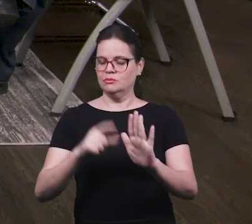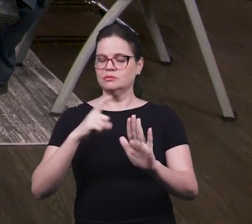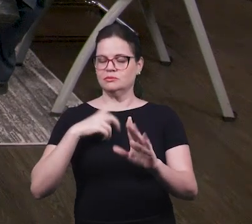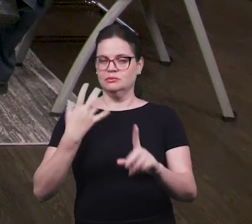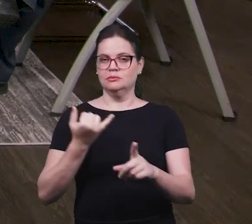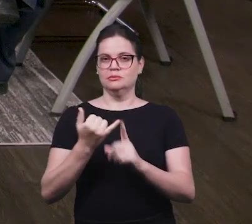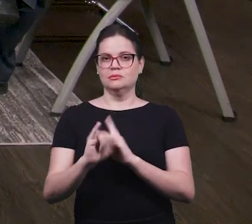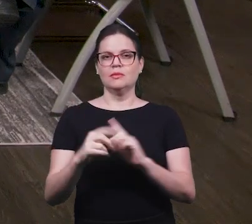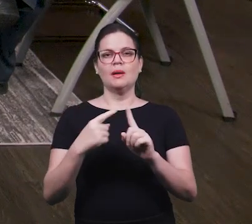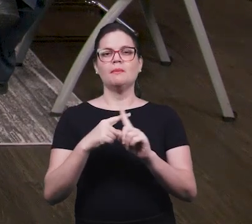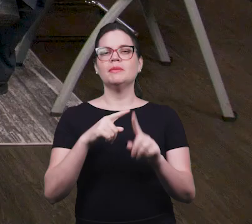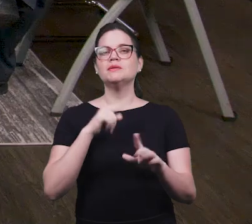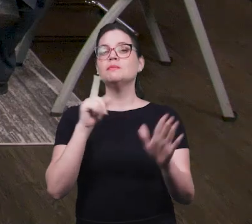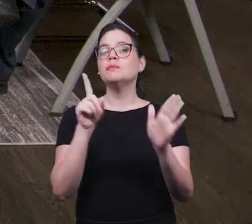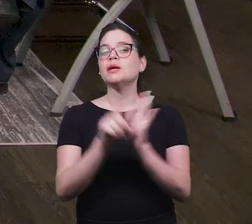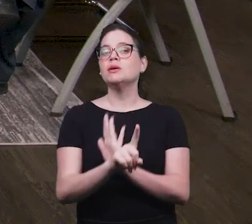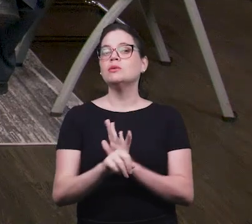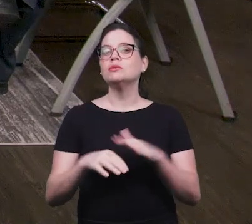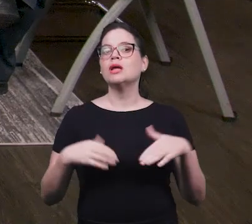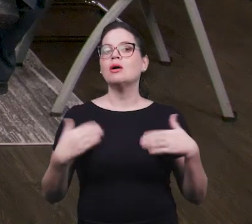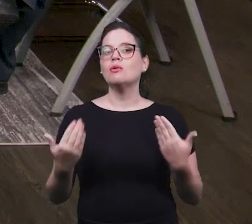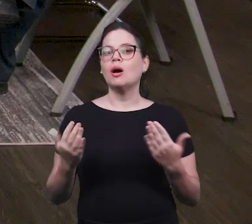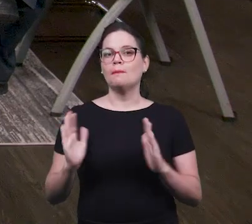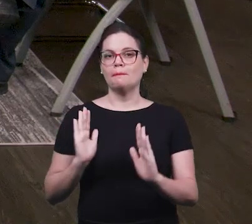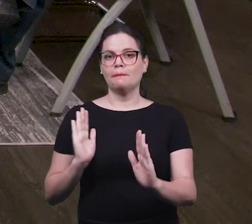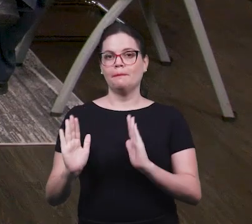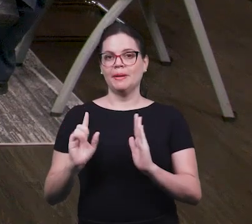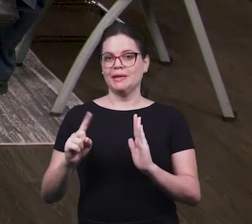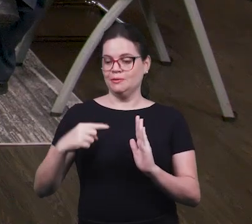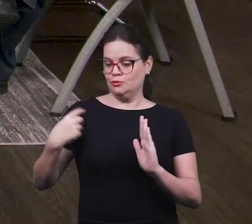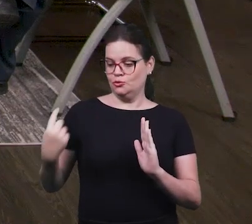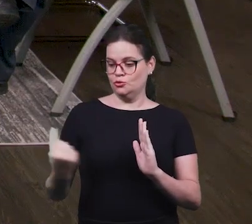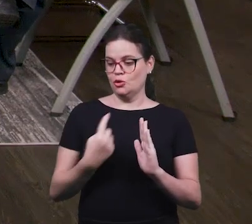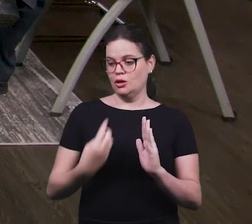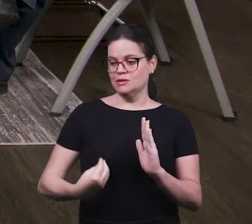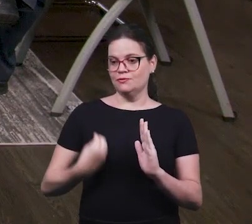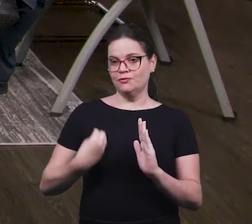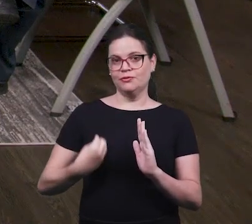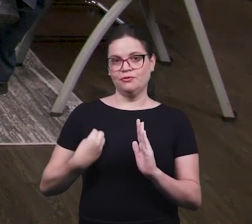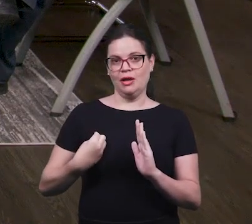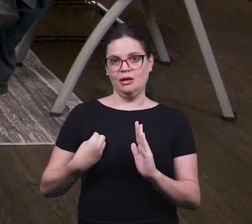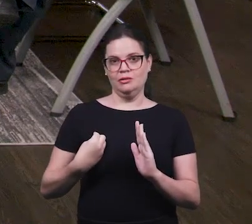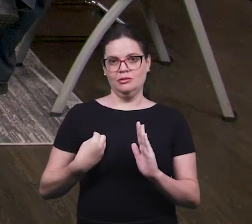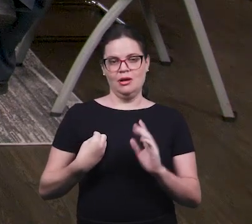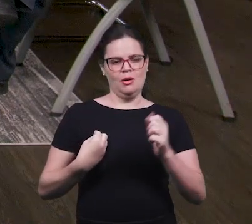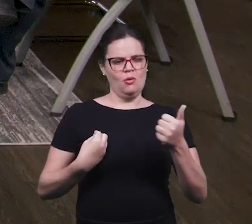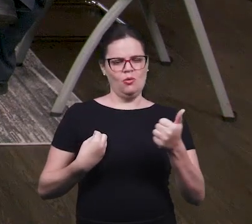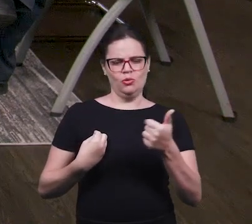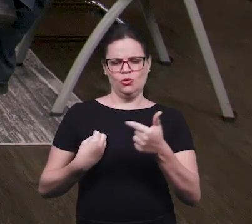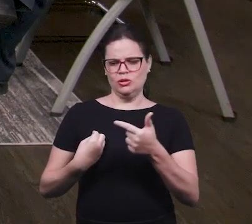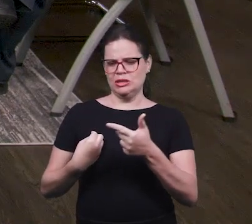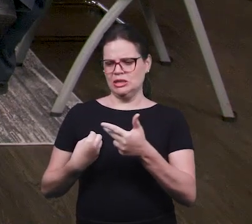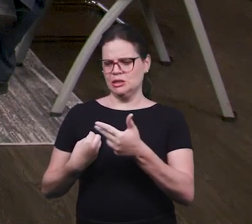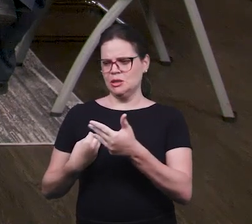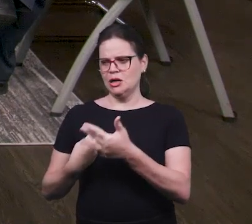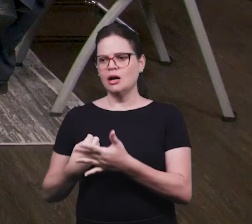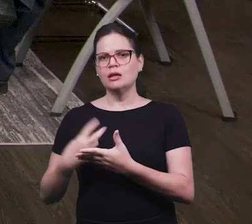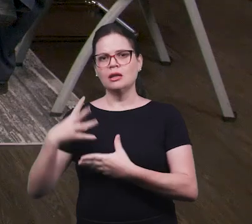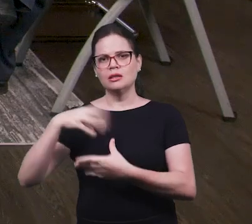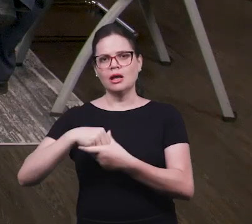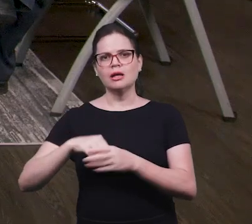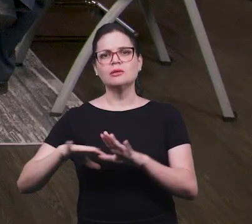estamos vivendo? Em que carta? Em qual período da carta? Nós estamos inseridos nessa